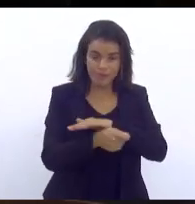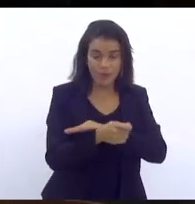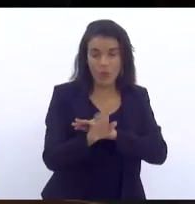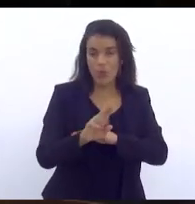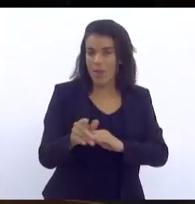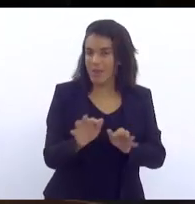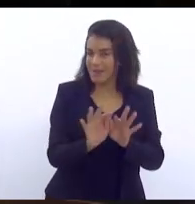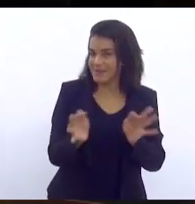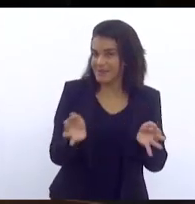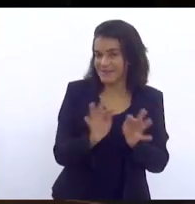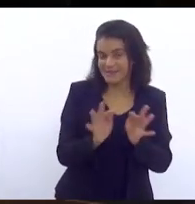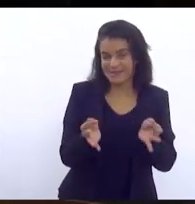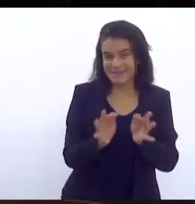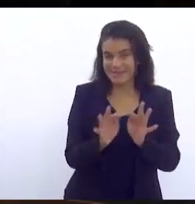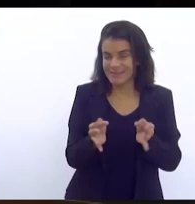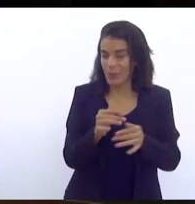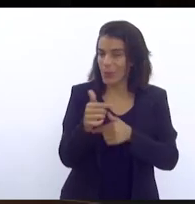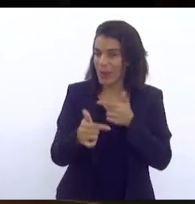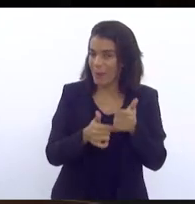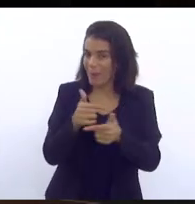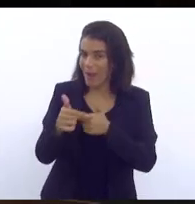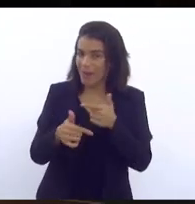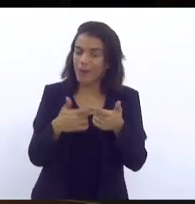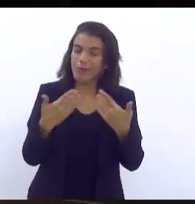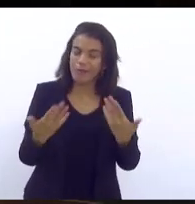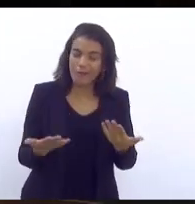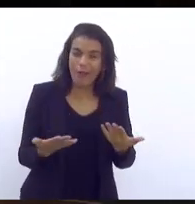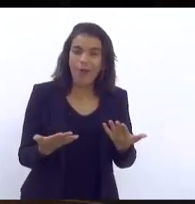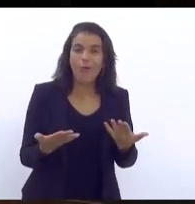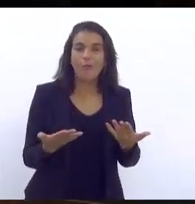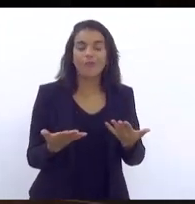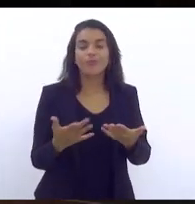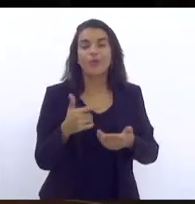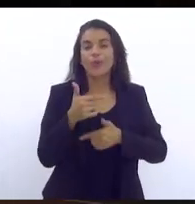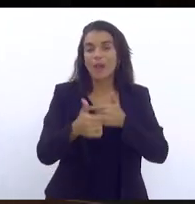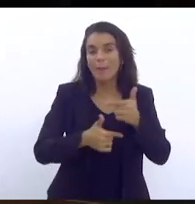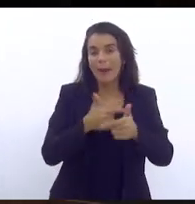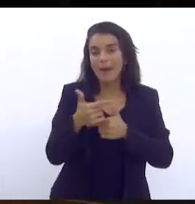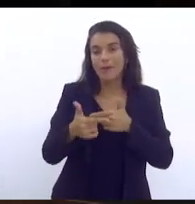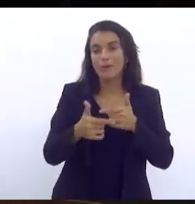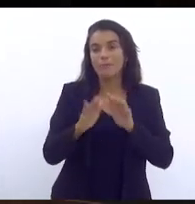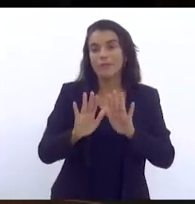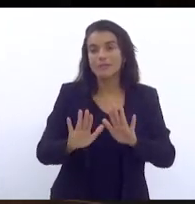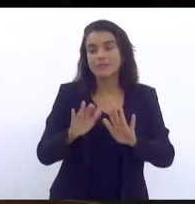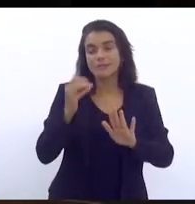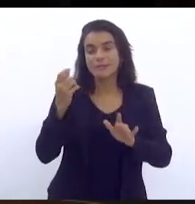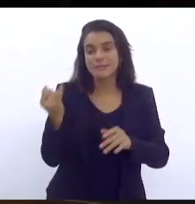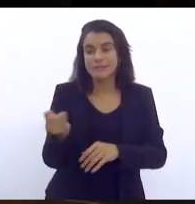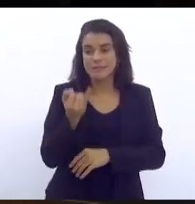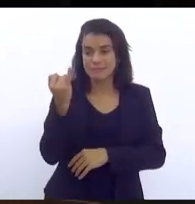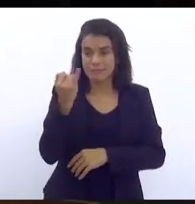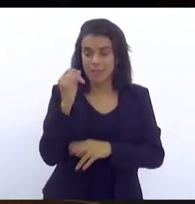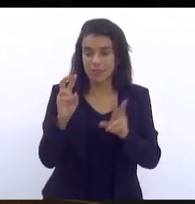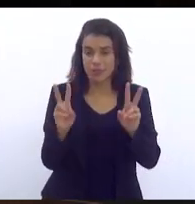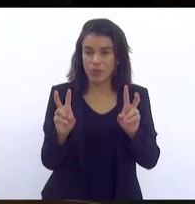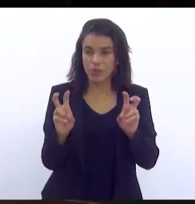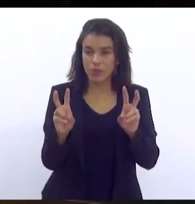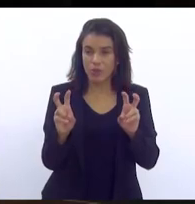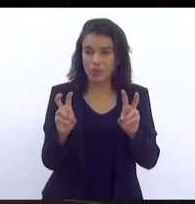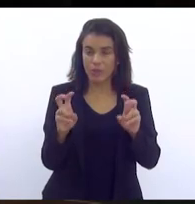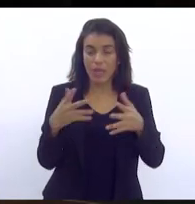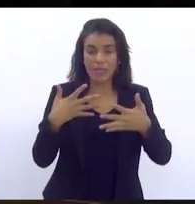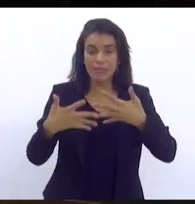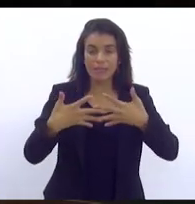simples né E esse trabalho essa essa realização de todo esse trabalho mas importante eu só quero dizer da questão da da da da